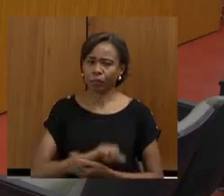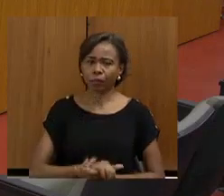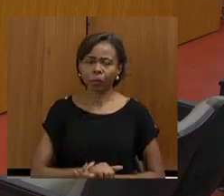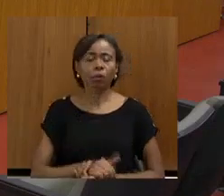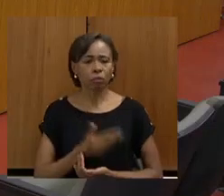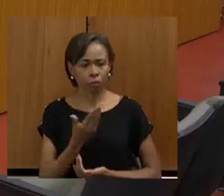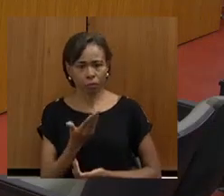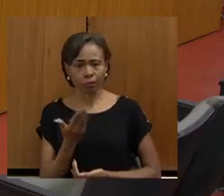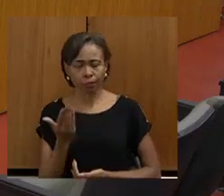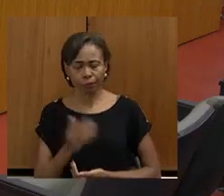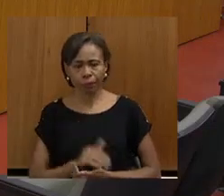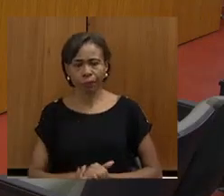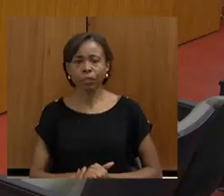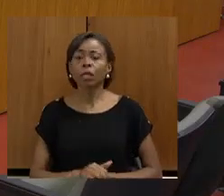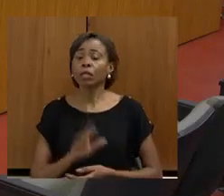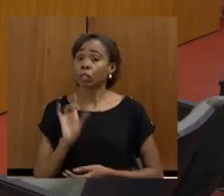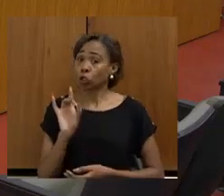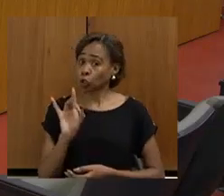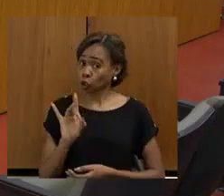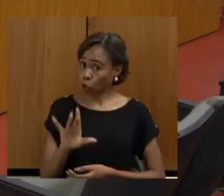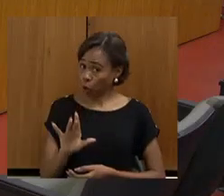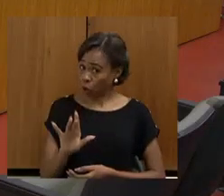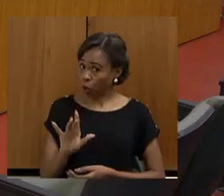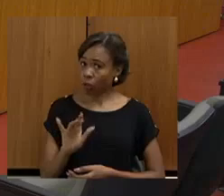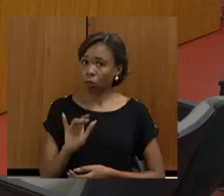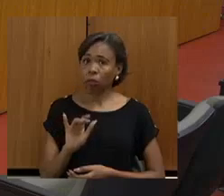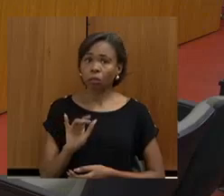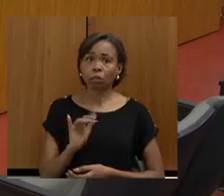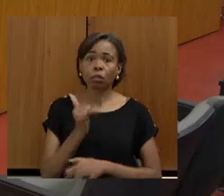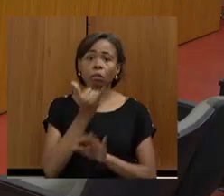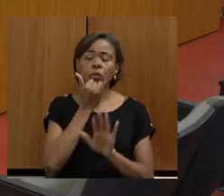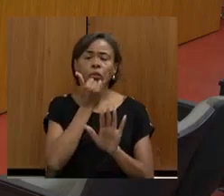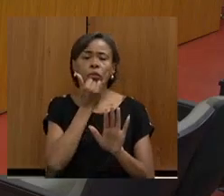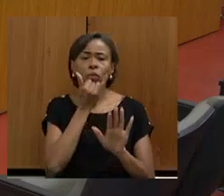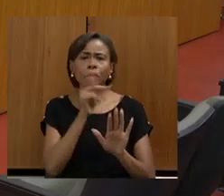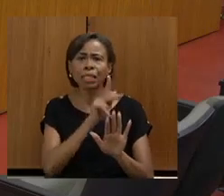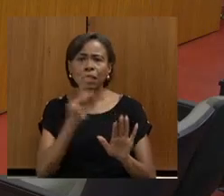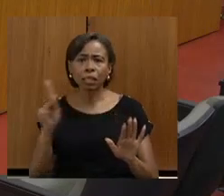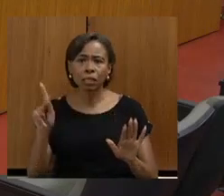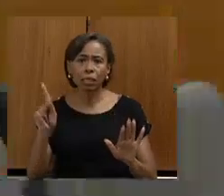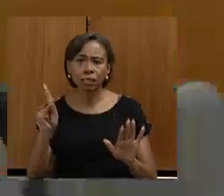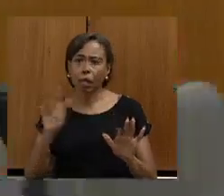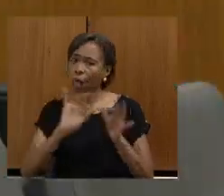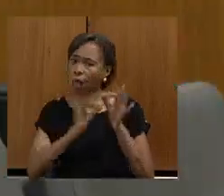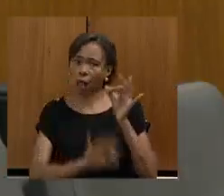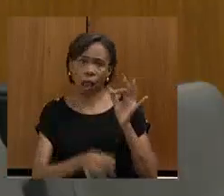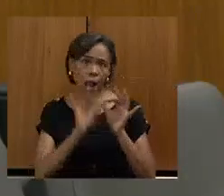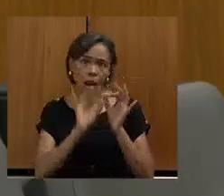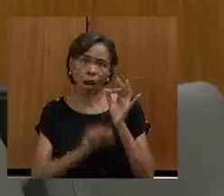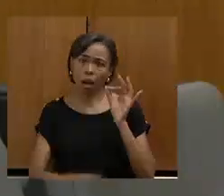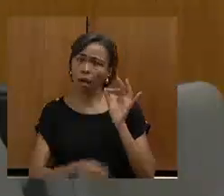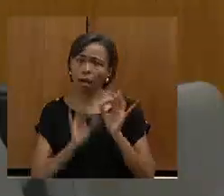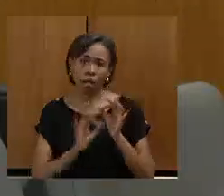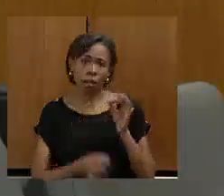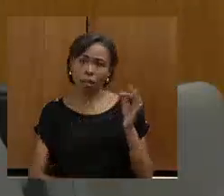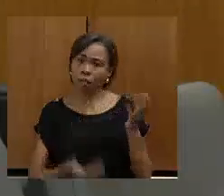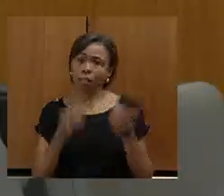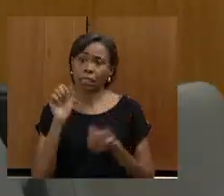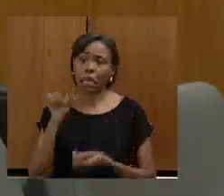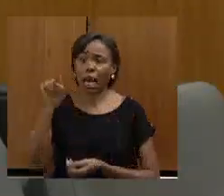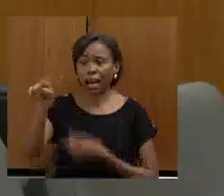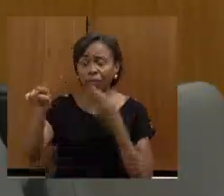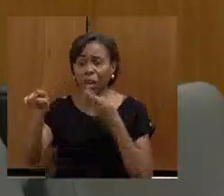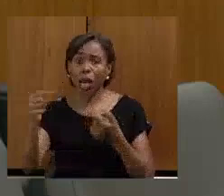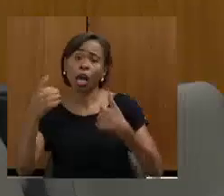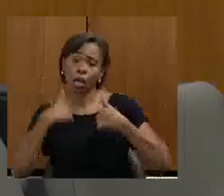Por gentileza. Eu só queria deixar claro... Desculpa, presidente. Isso aqui vai estender a noite inteira, porque ela não foi citada. E se ela falar alguma